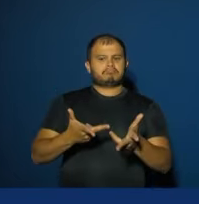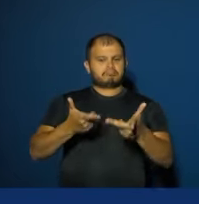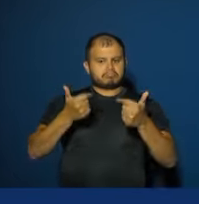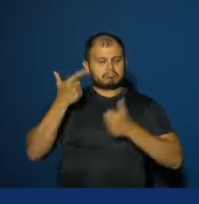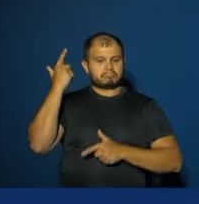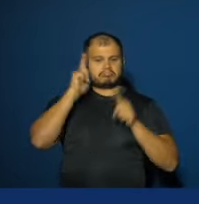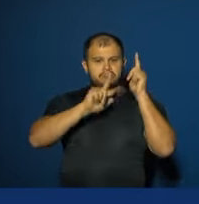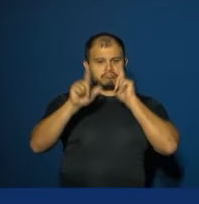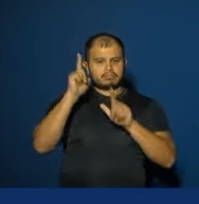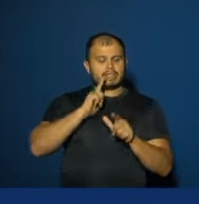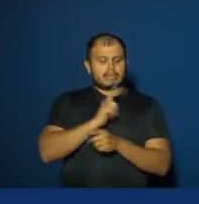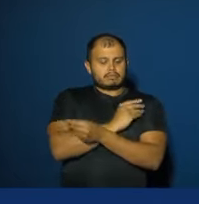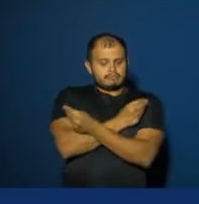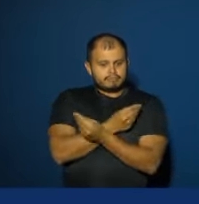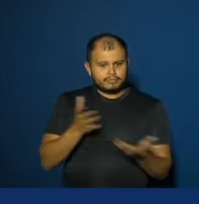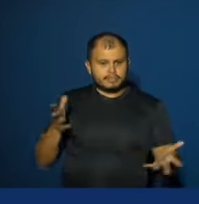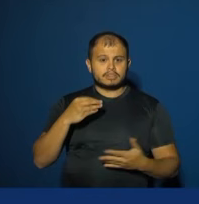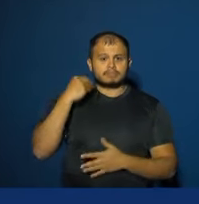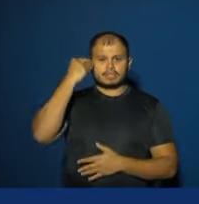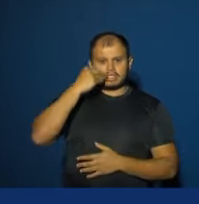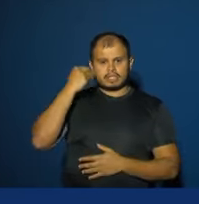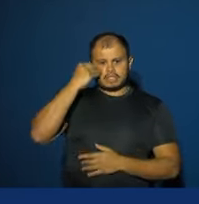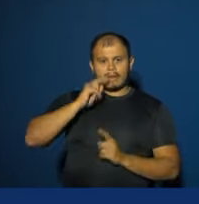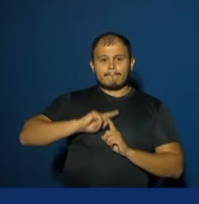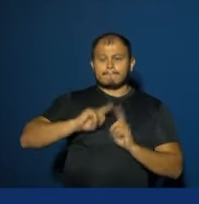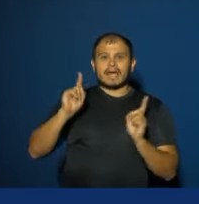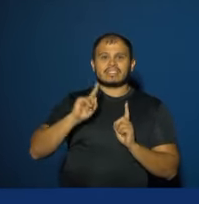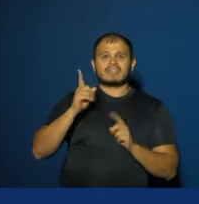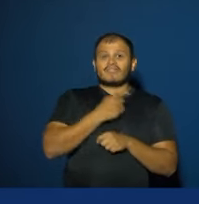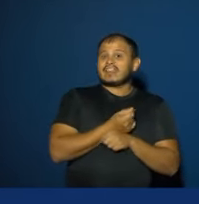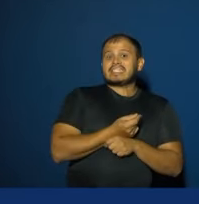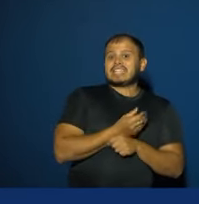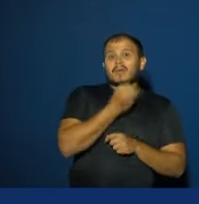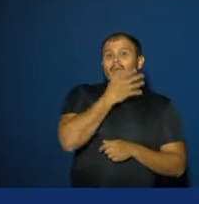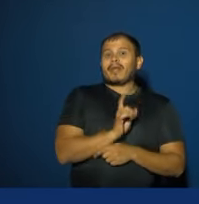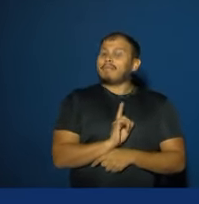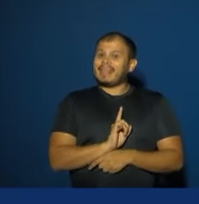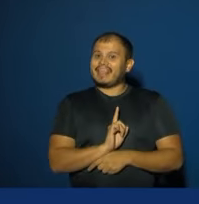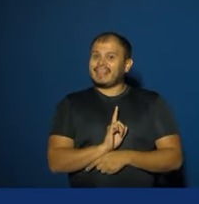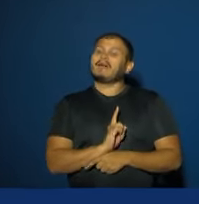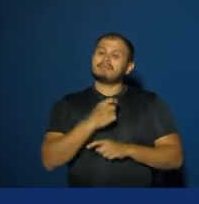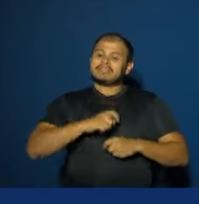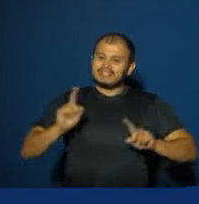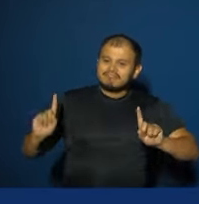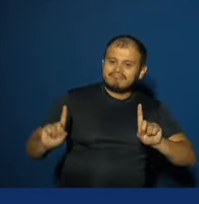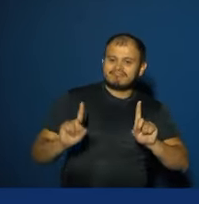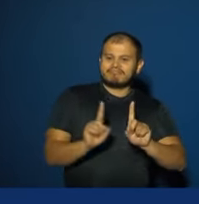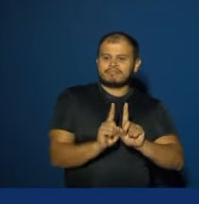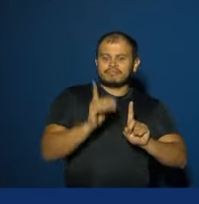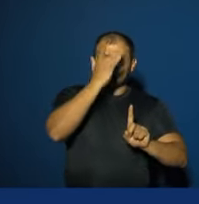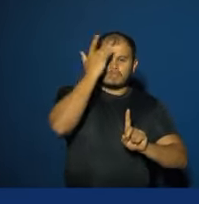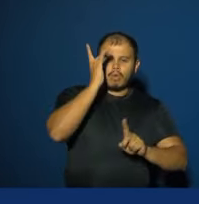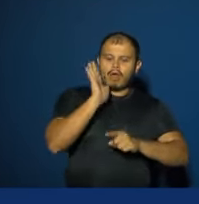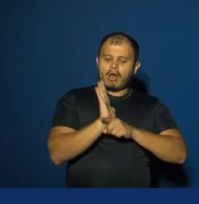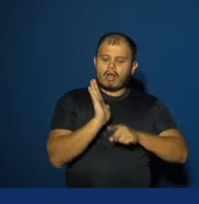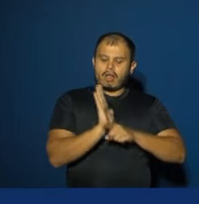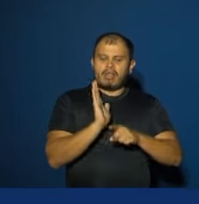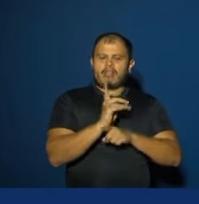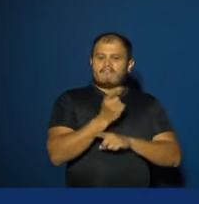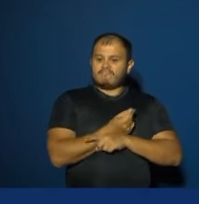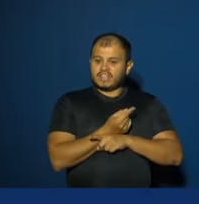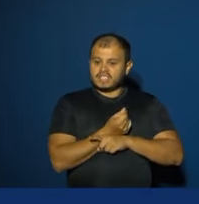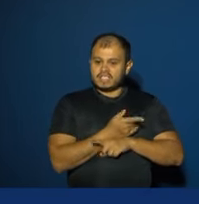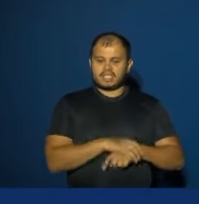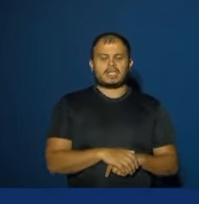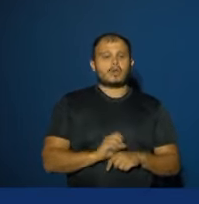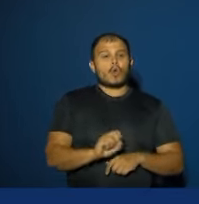ela consegue criar experiências incríveis talvez não tão boa na parte financeira então a gente acopla alguém do lado para fazer toda a parte financeira a gente acopla alguém